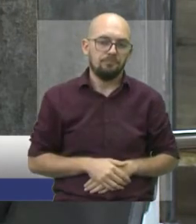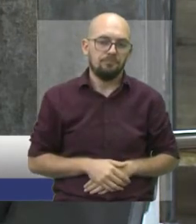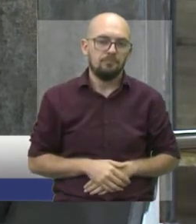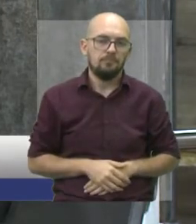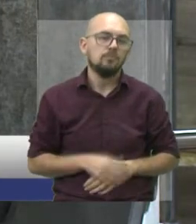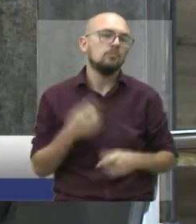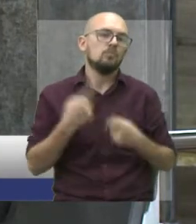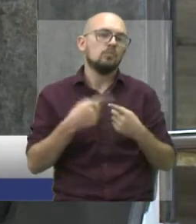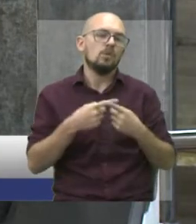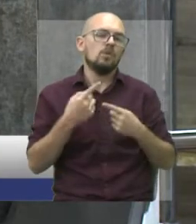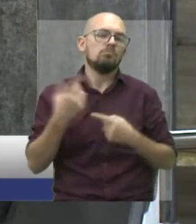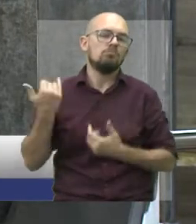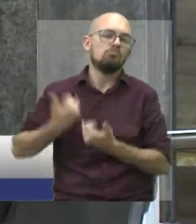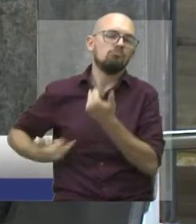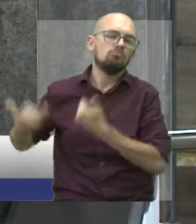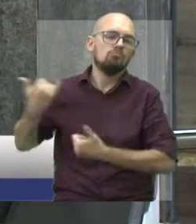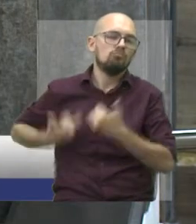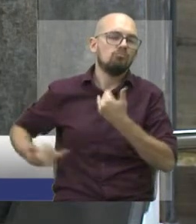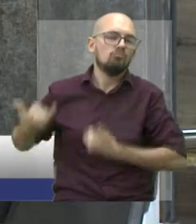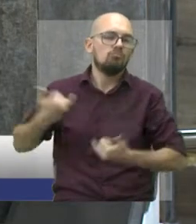Porque chegou aos meus ouvidos aí que...